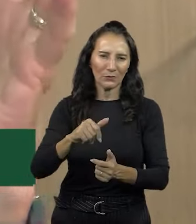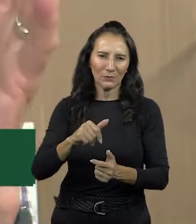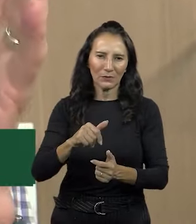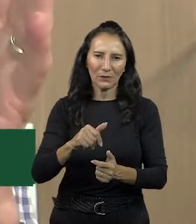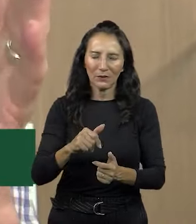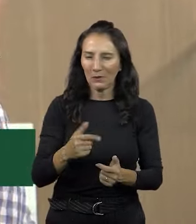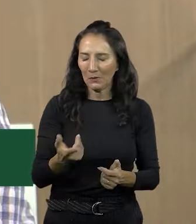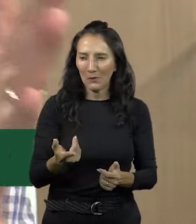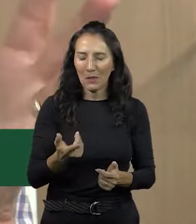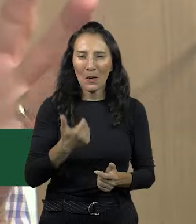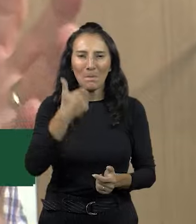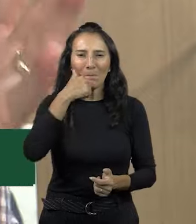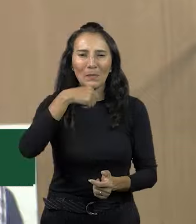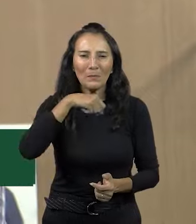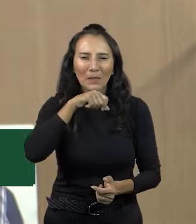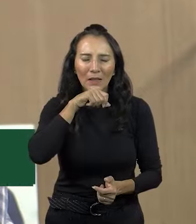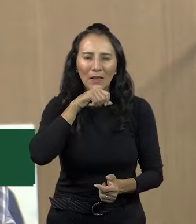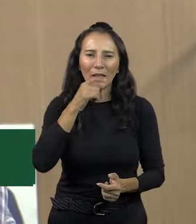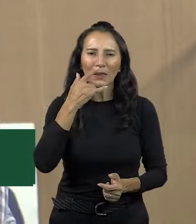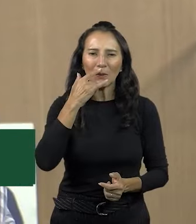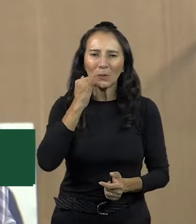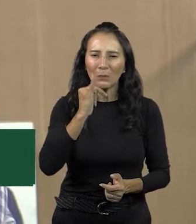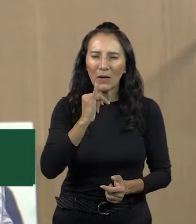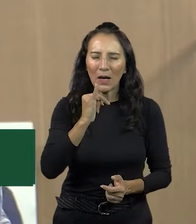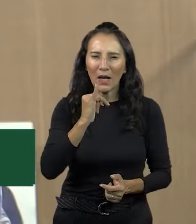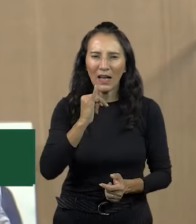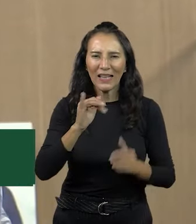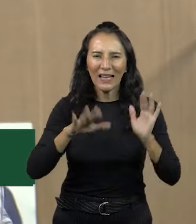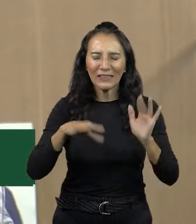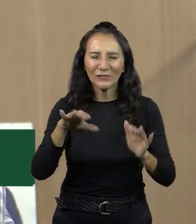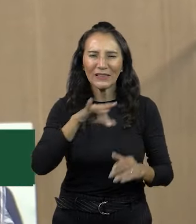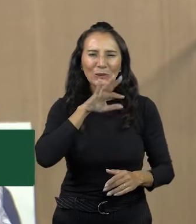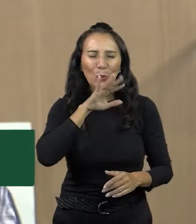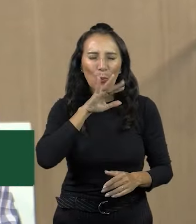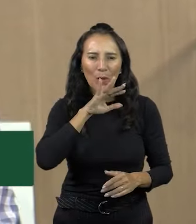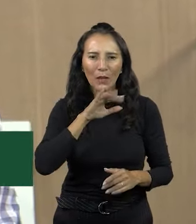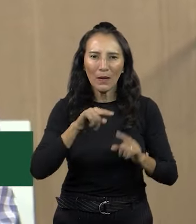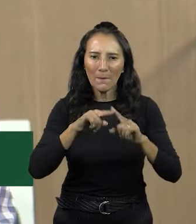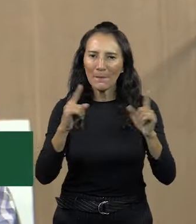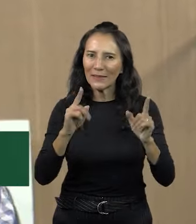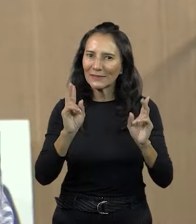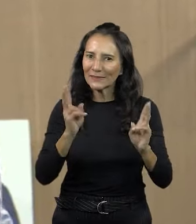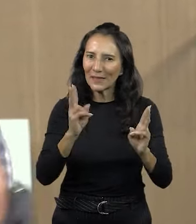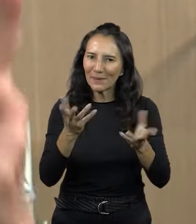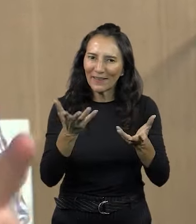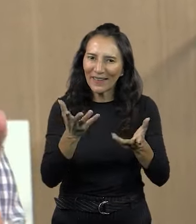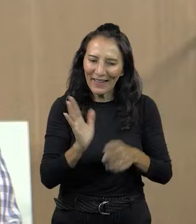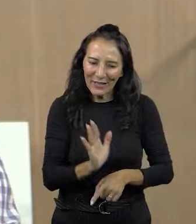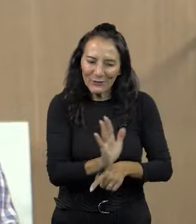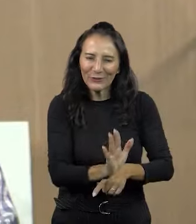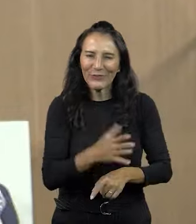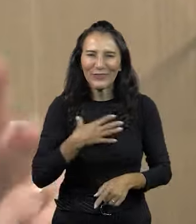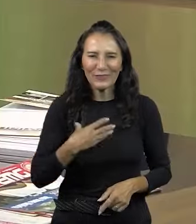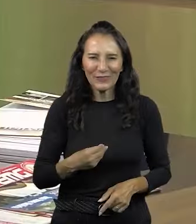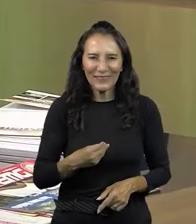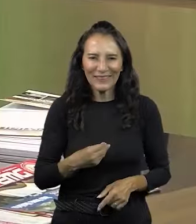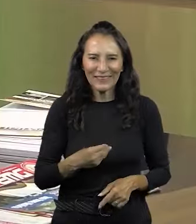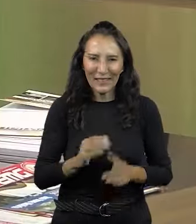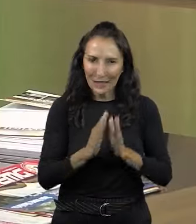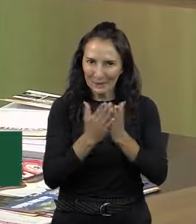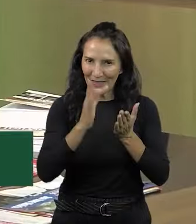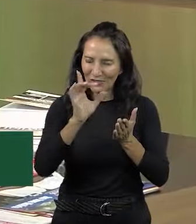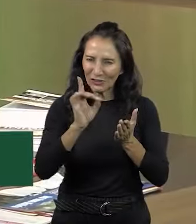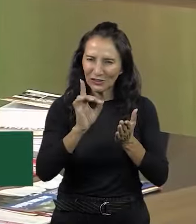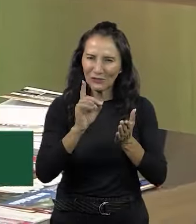jamais vai desejar um mal para seu filho para sua filha Jesus falou isso como vós que